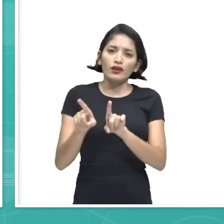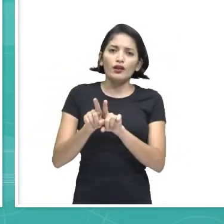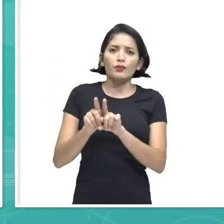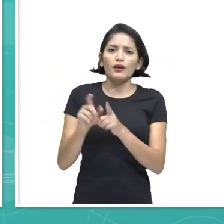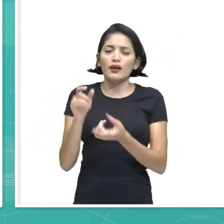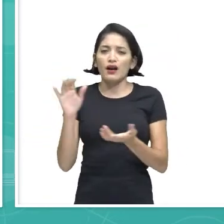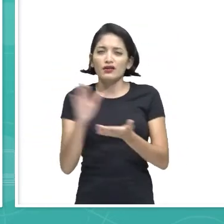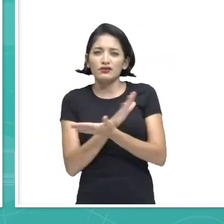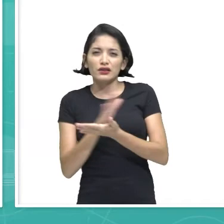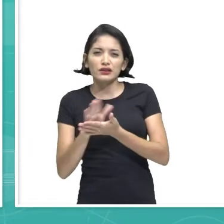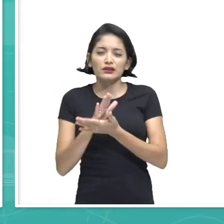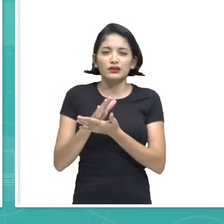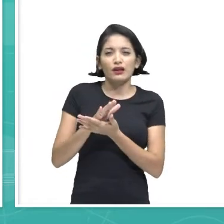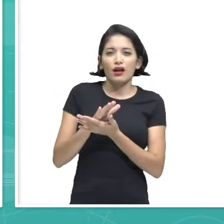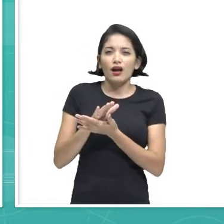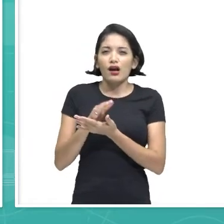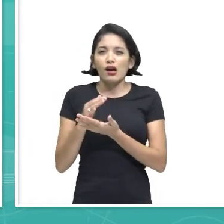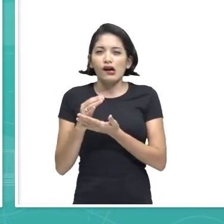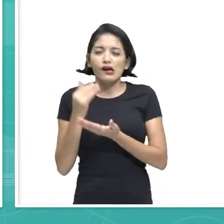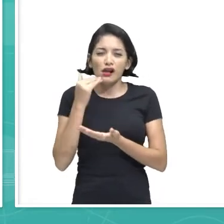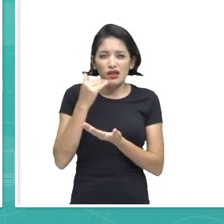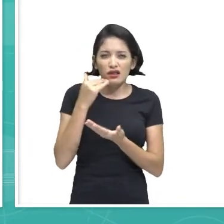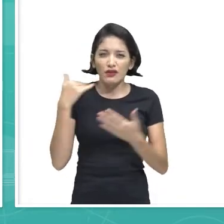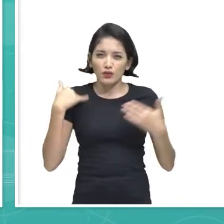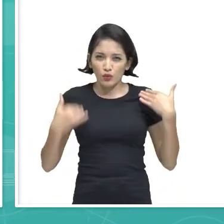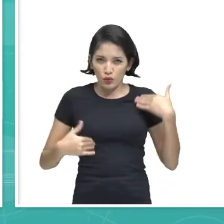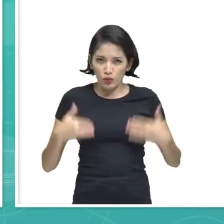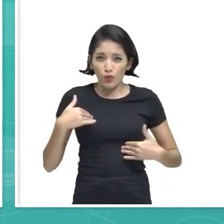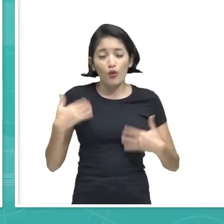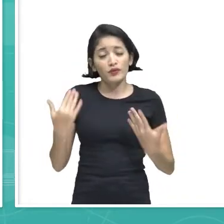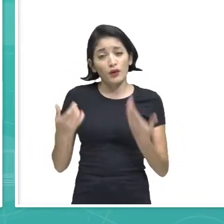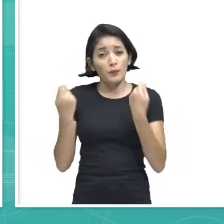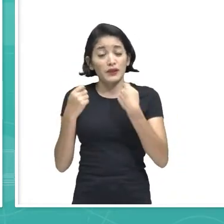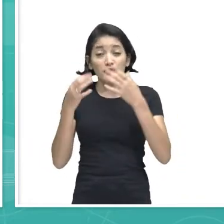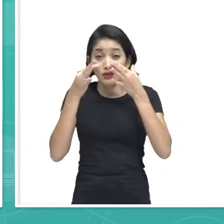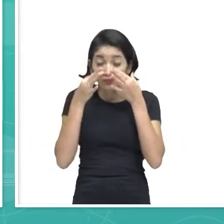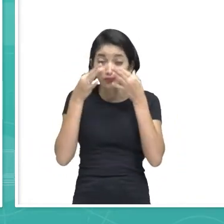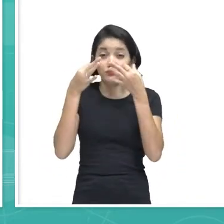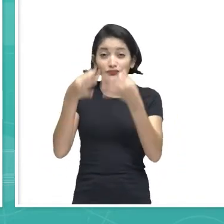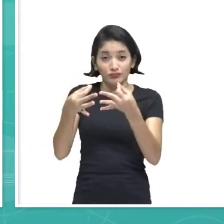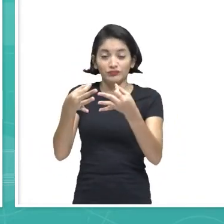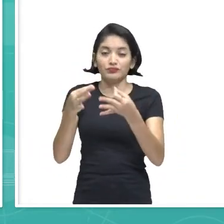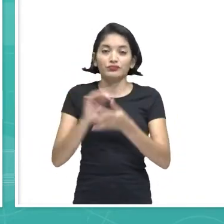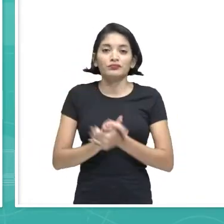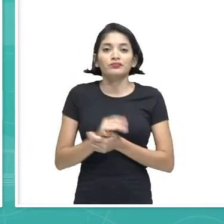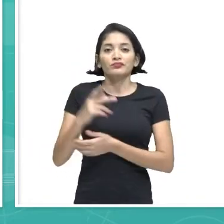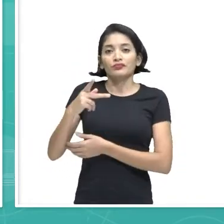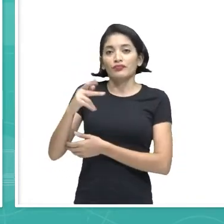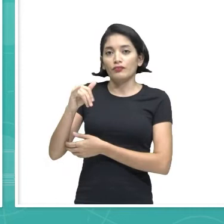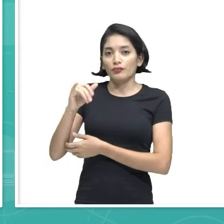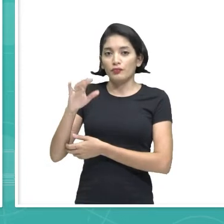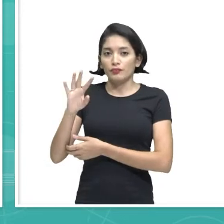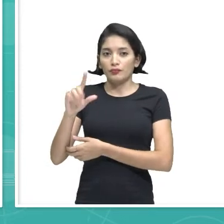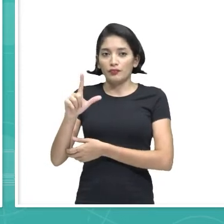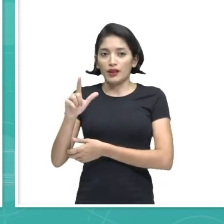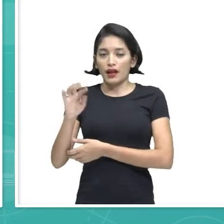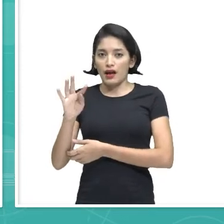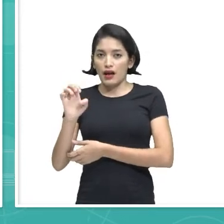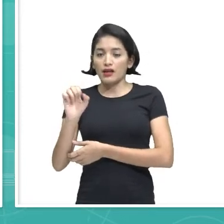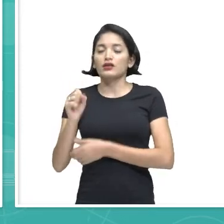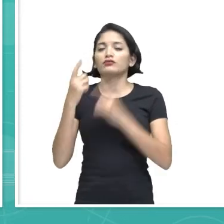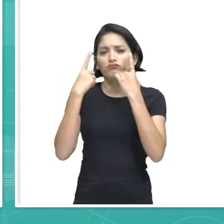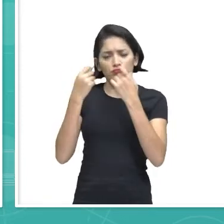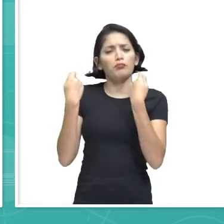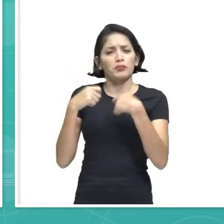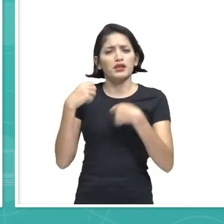dando uma variada aí na nossa postura. Então é preciso ter atenção a isso, Pilates é uma atividade interessante que vale a